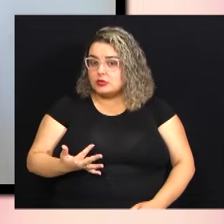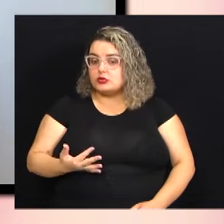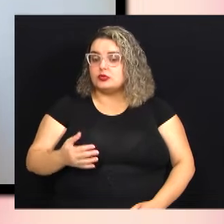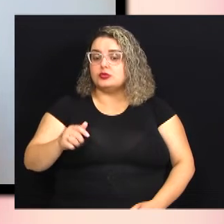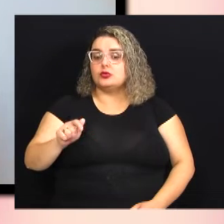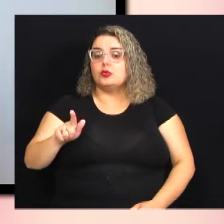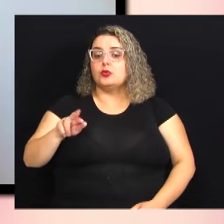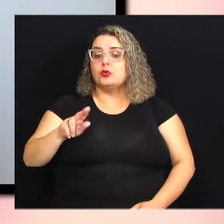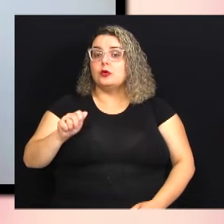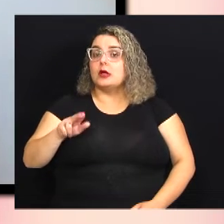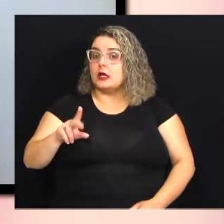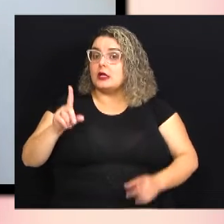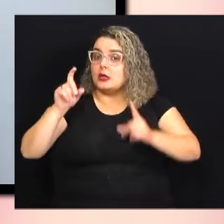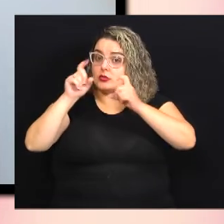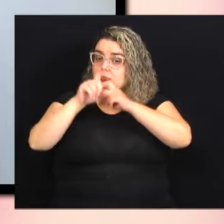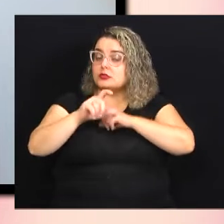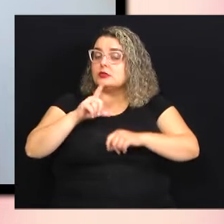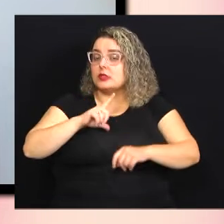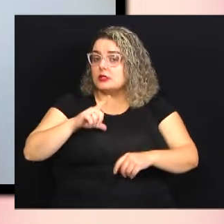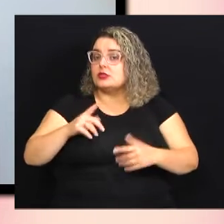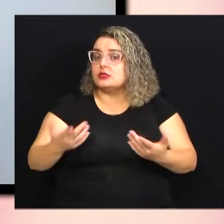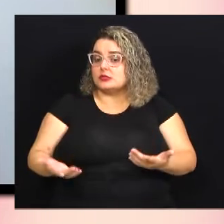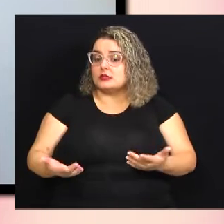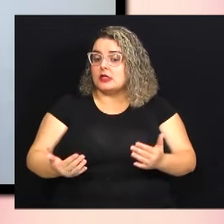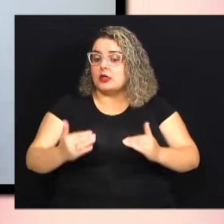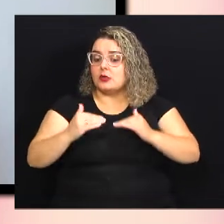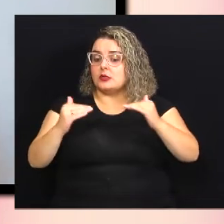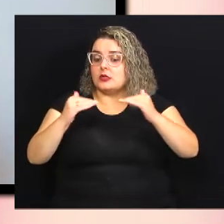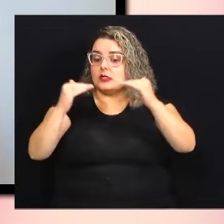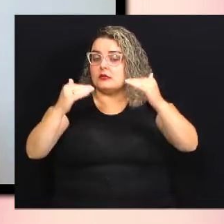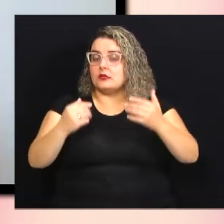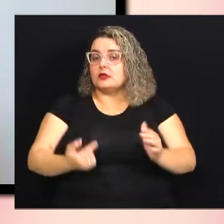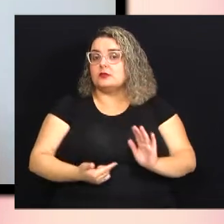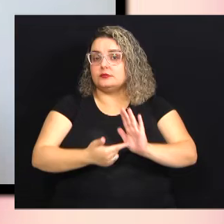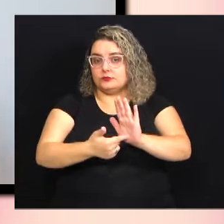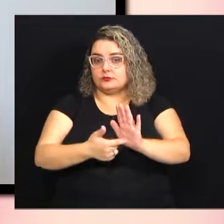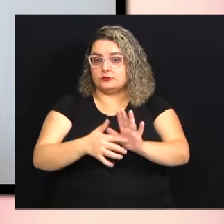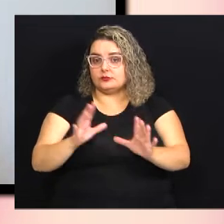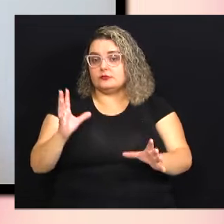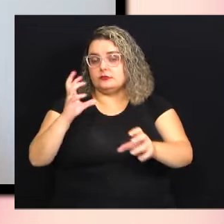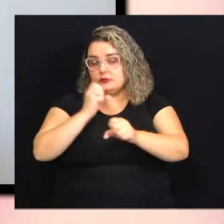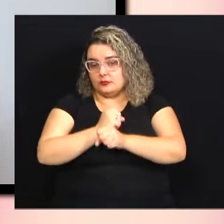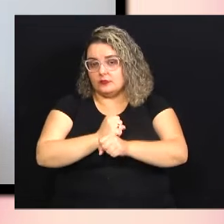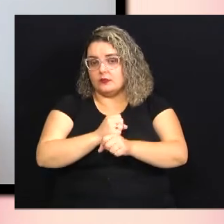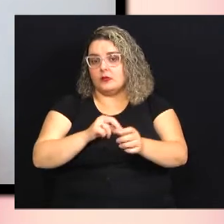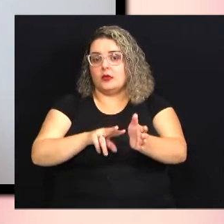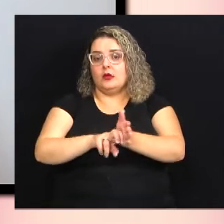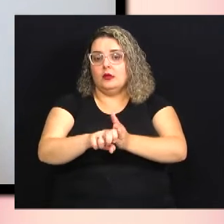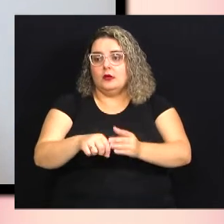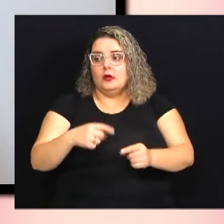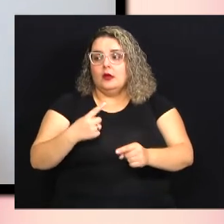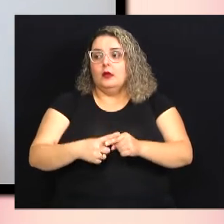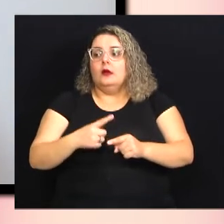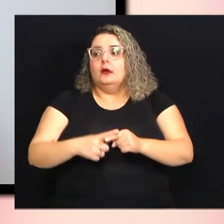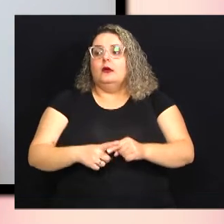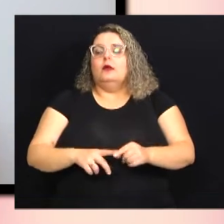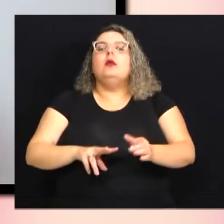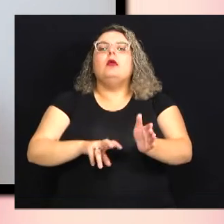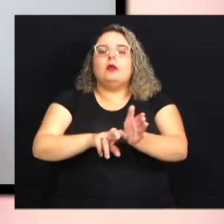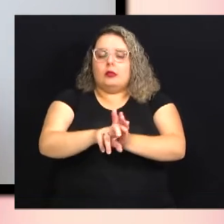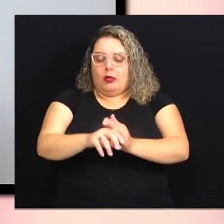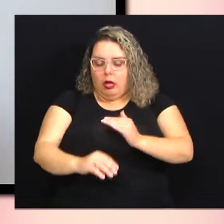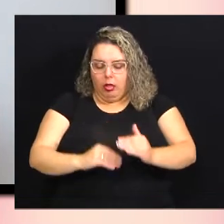grau de dificuldade que ele tem apresentado e fechar o diagnóstico, porque o diagnóstico, apesar de toda a